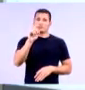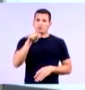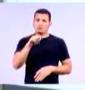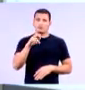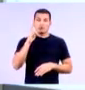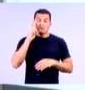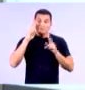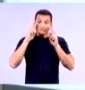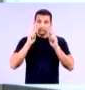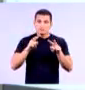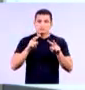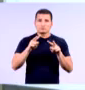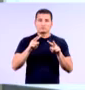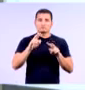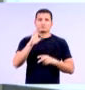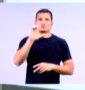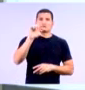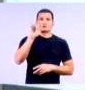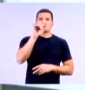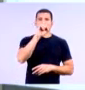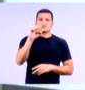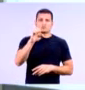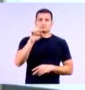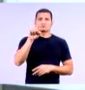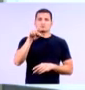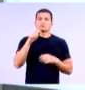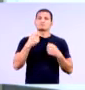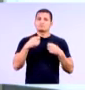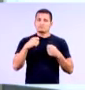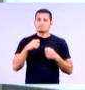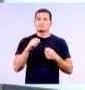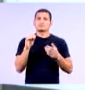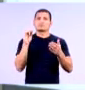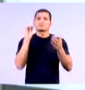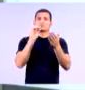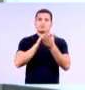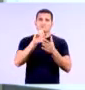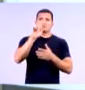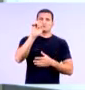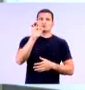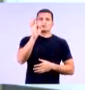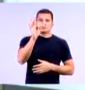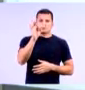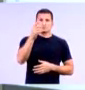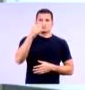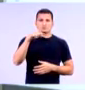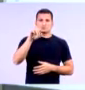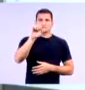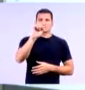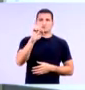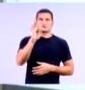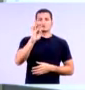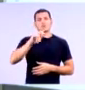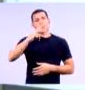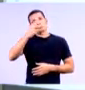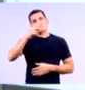visível, né, à classe, você tem que implementar o get e o set, ou um ou